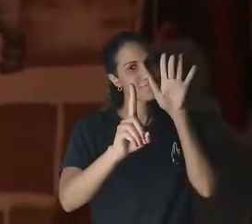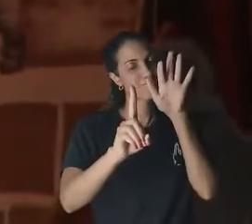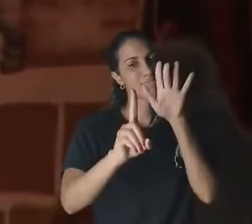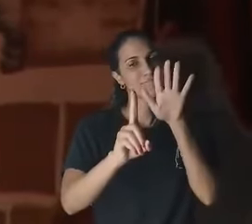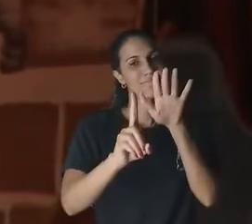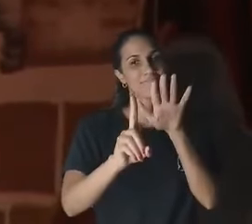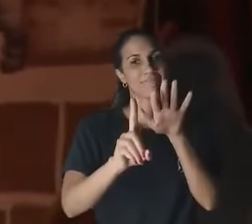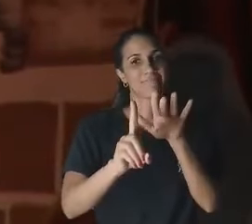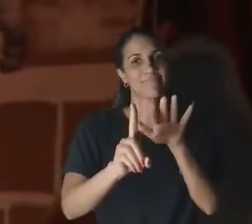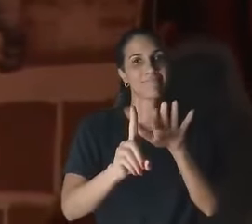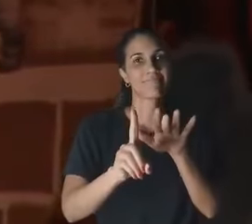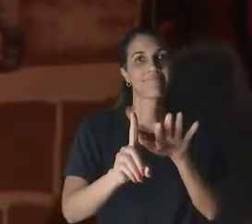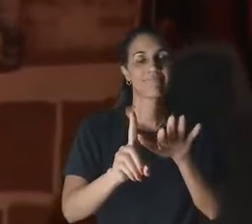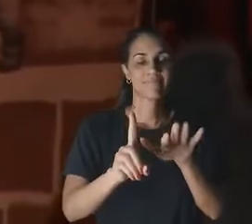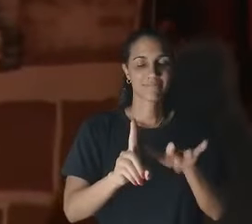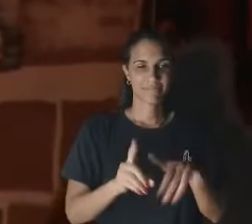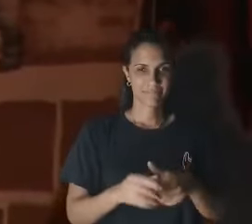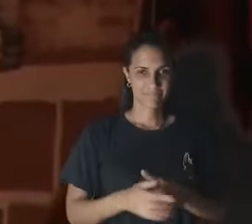bendito,